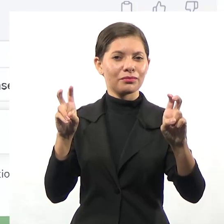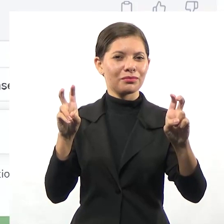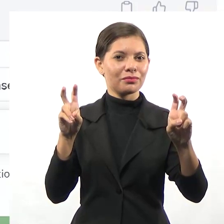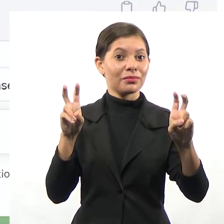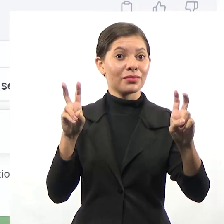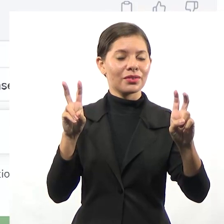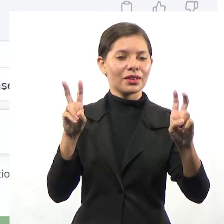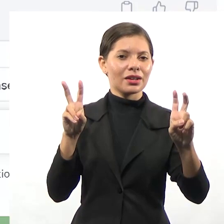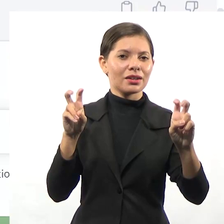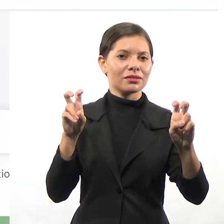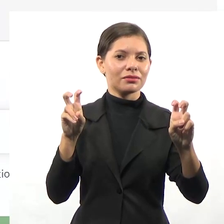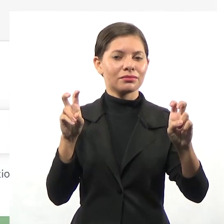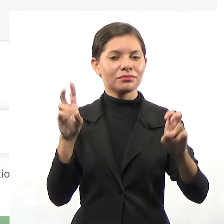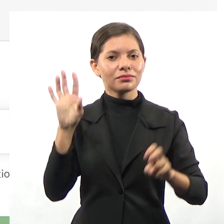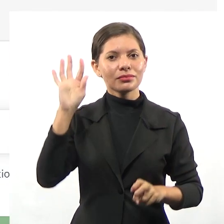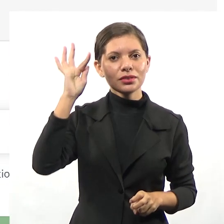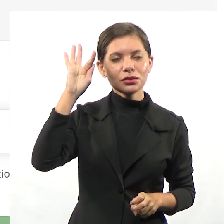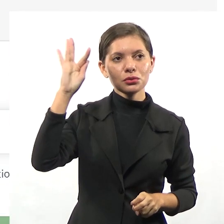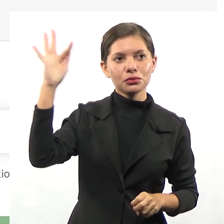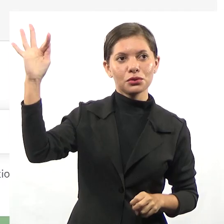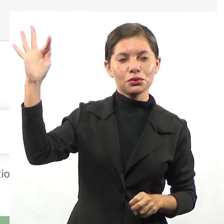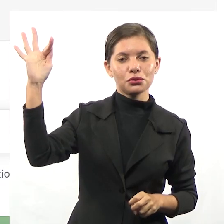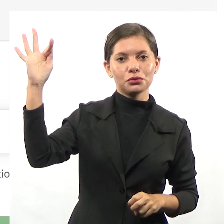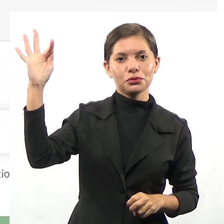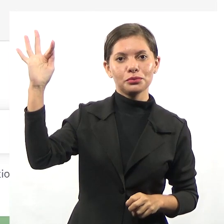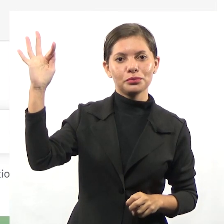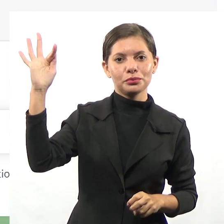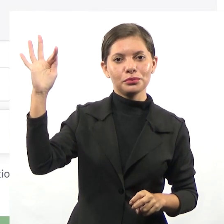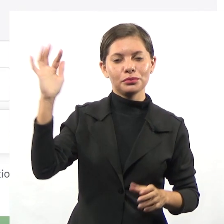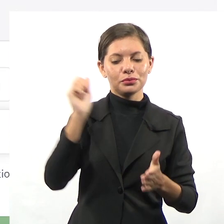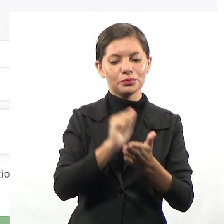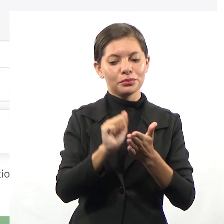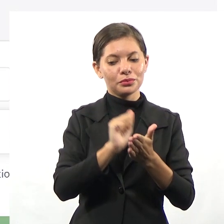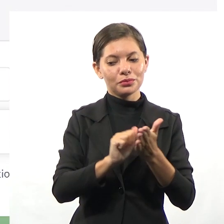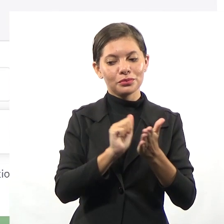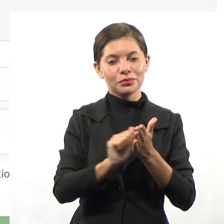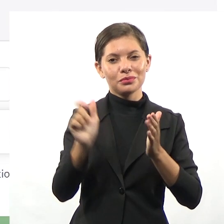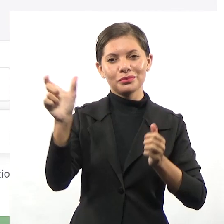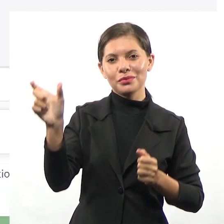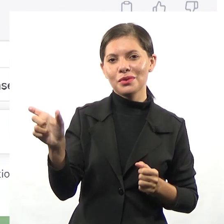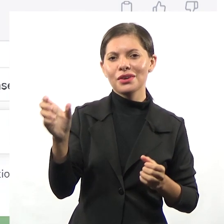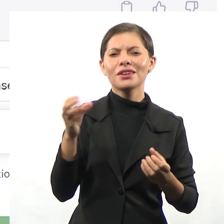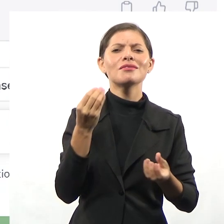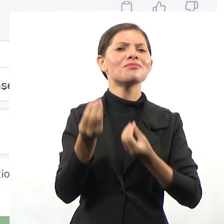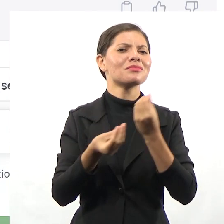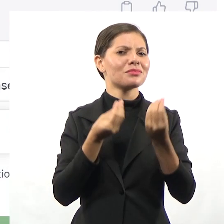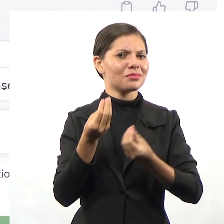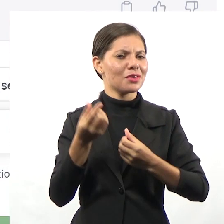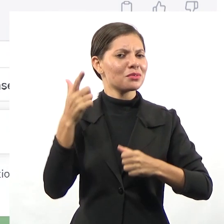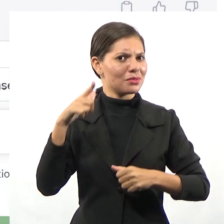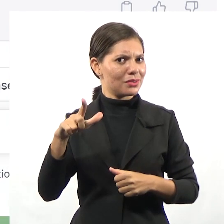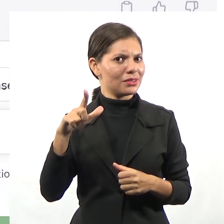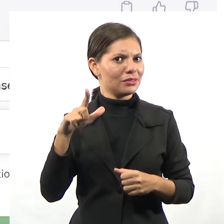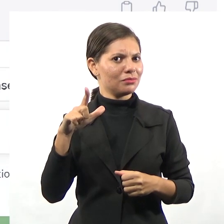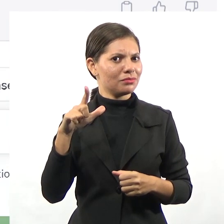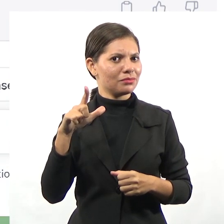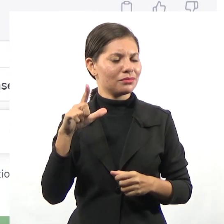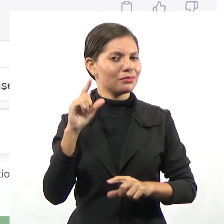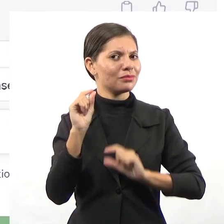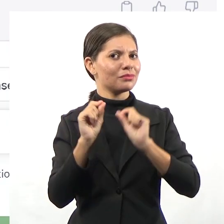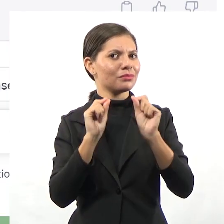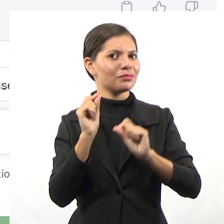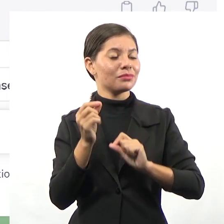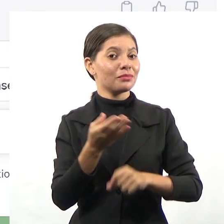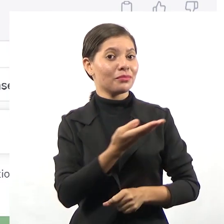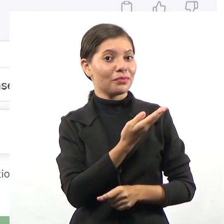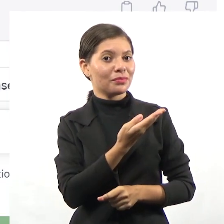Sócrates. Será que ele vai conseguir inserir uma citação de Sócrates no texto? Então, ó, ele não entendeu que era